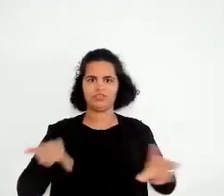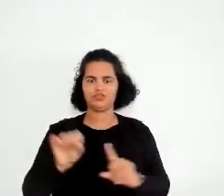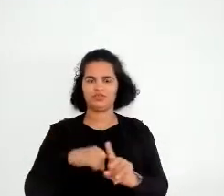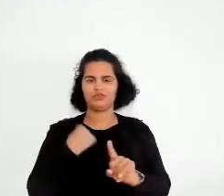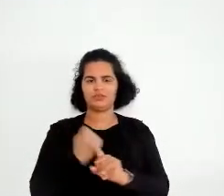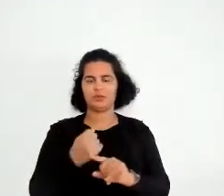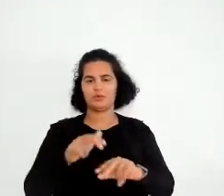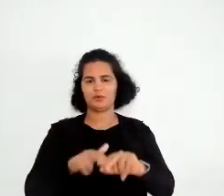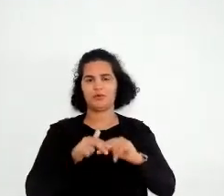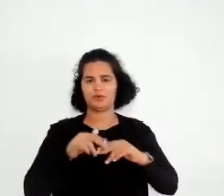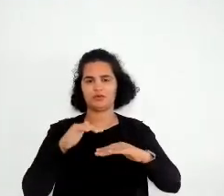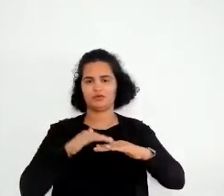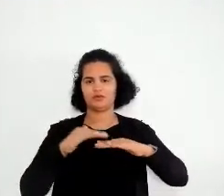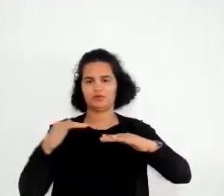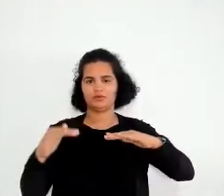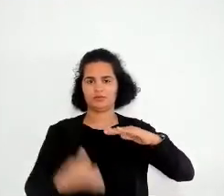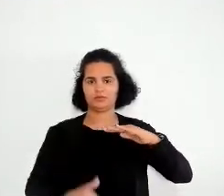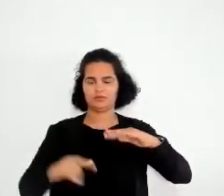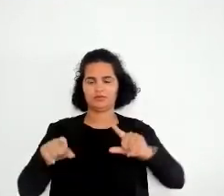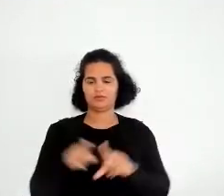e discriminatória,